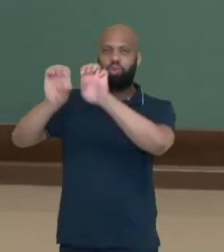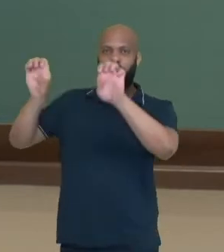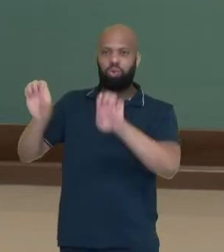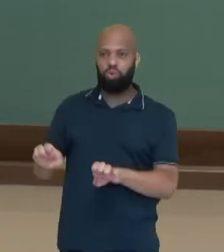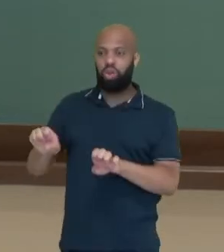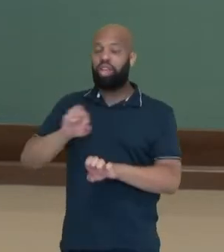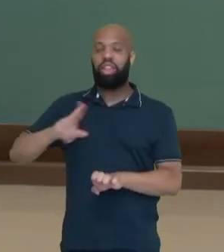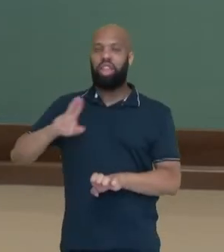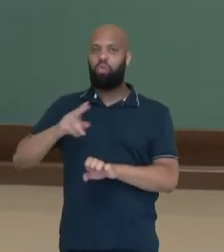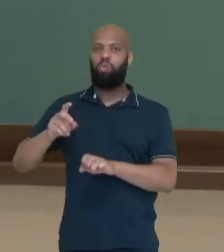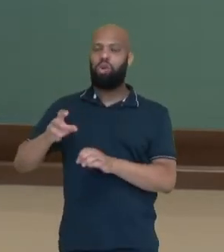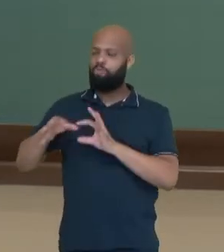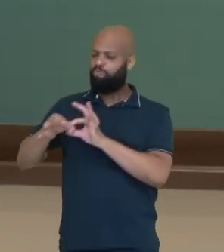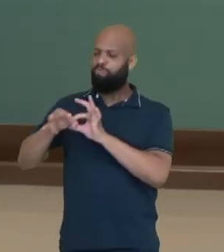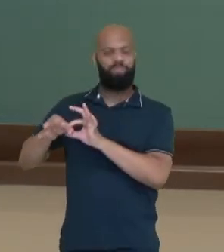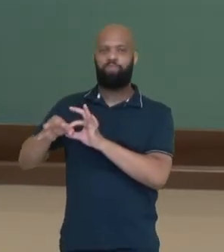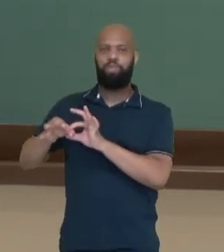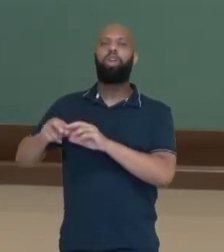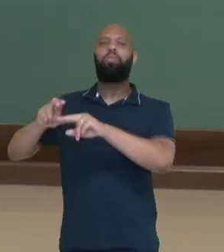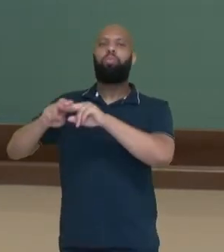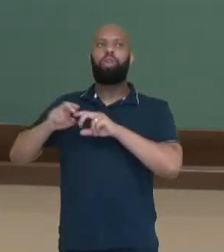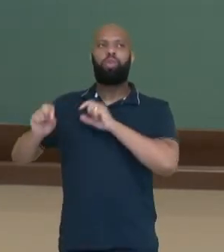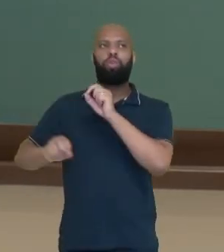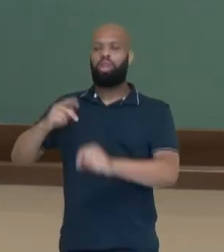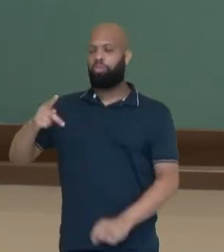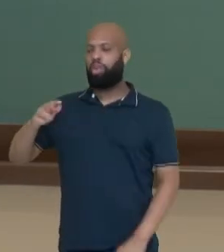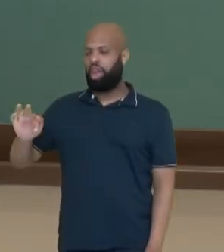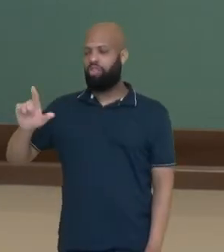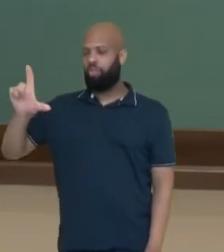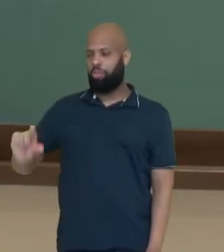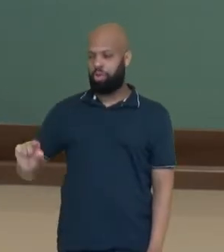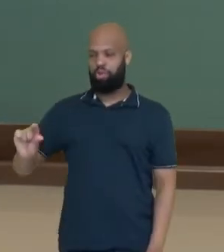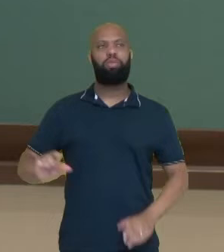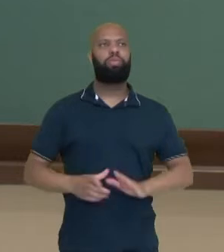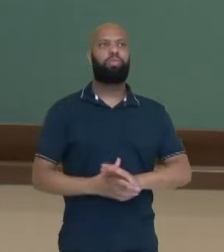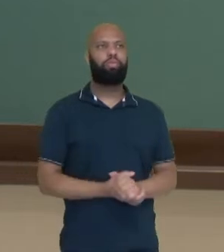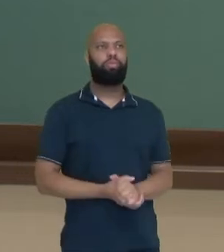não cristalina e por isso o ponto de fusão é mais baixo.